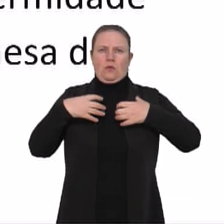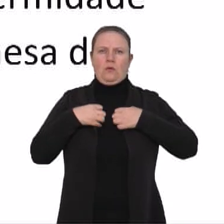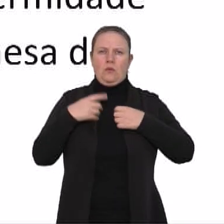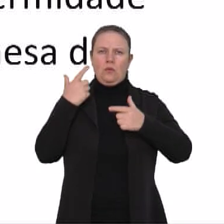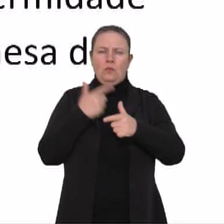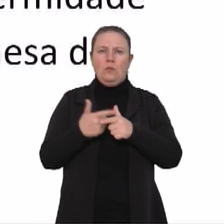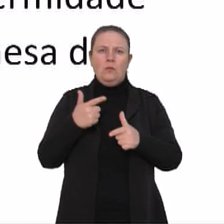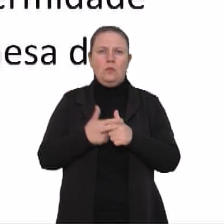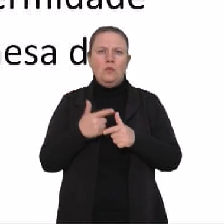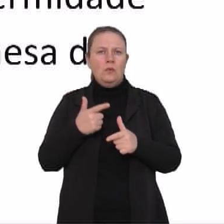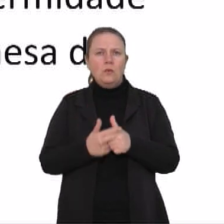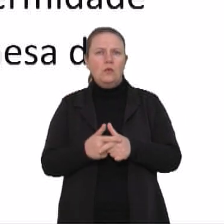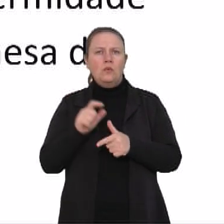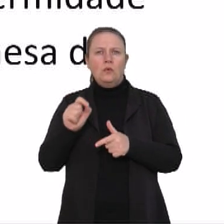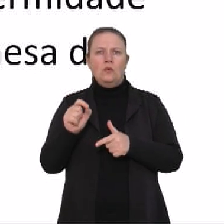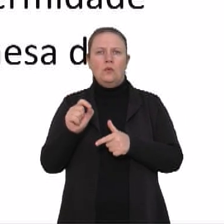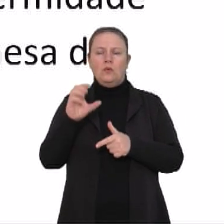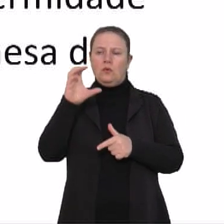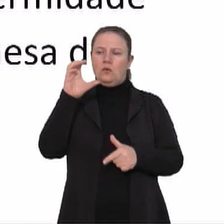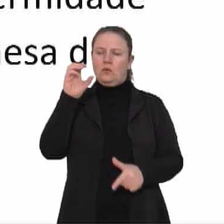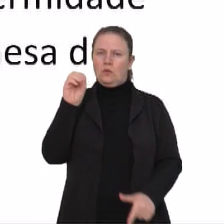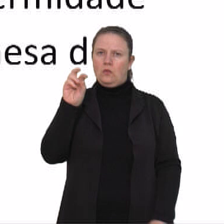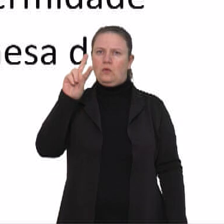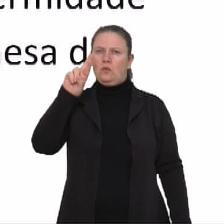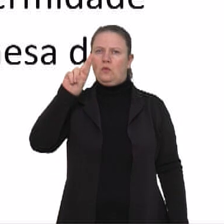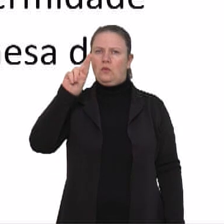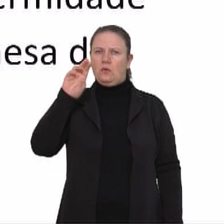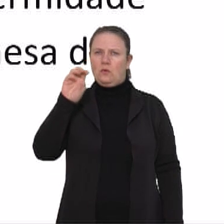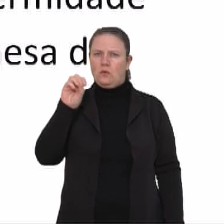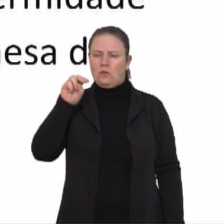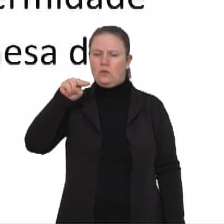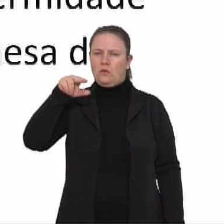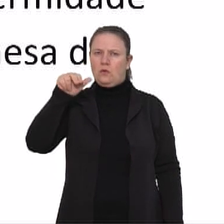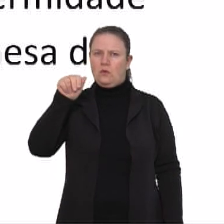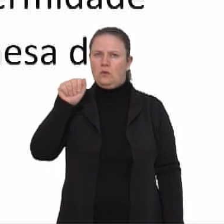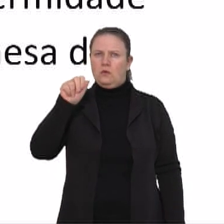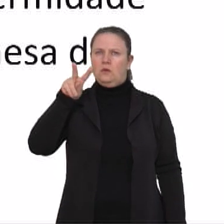um subtipo de coronavírus denominado